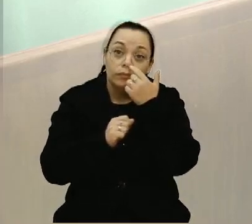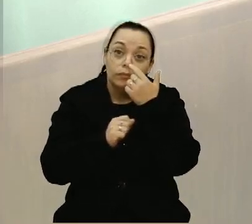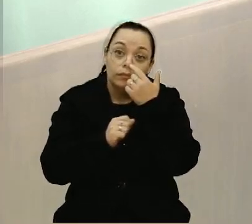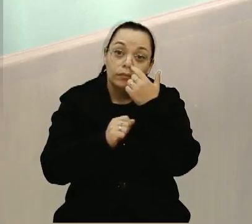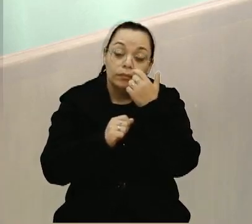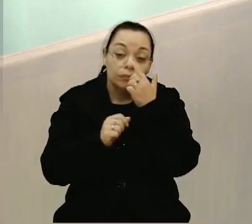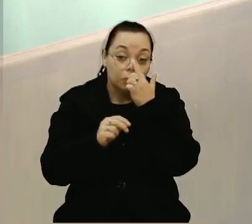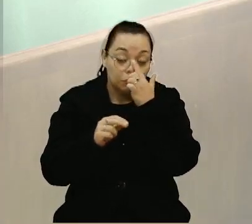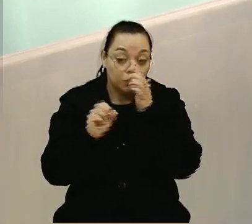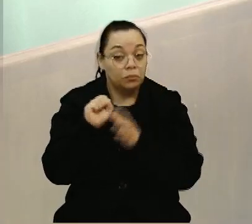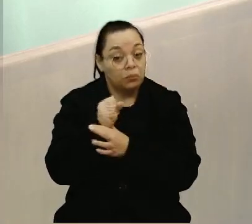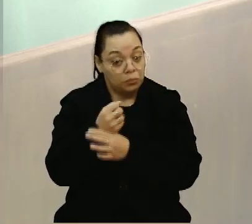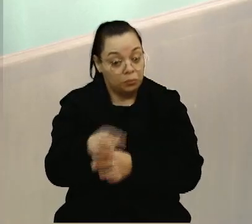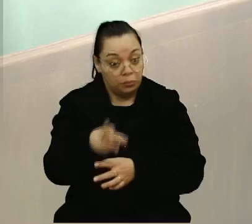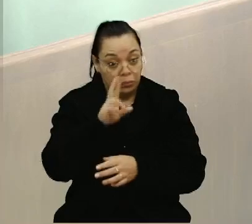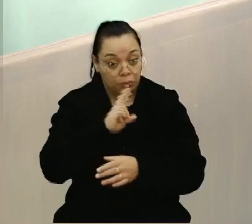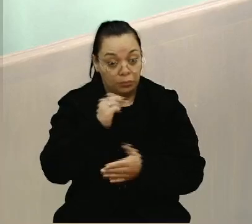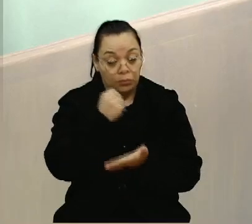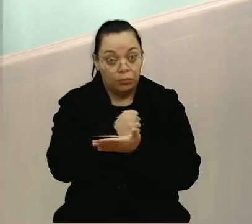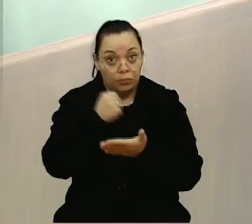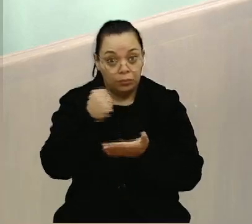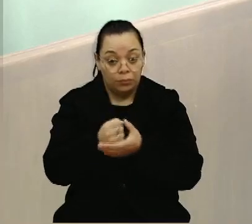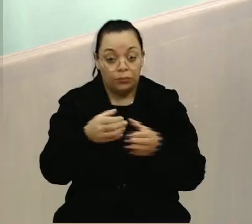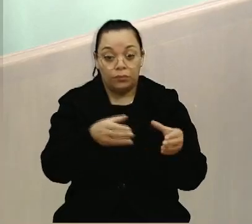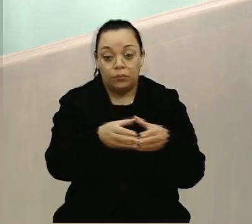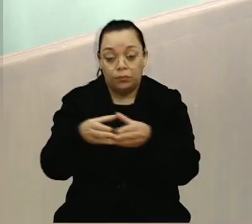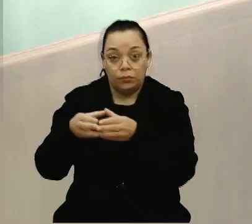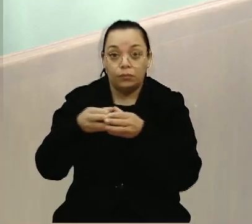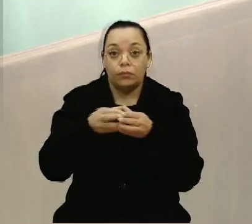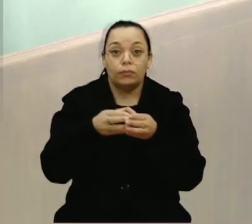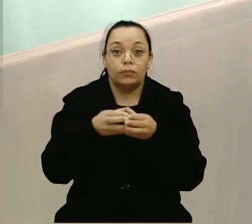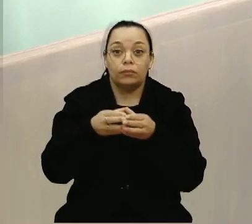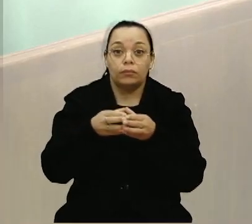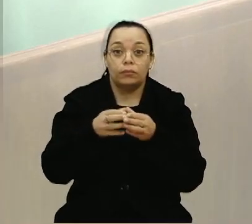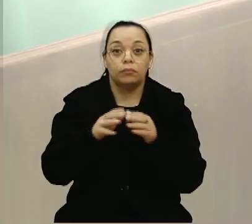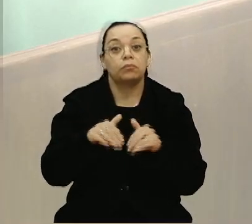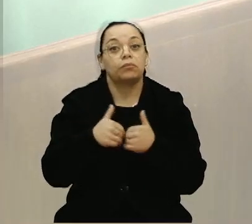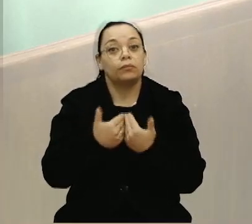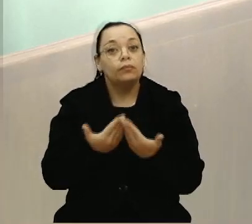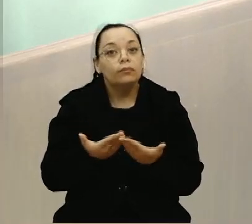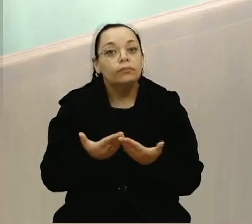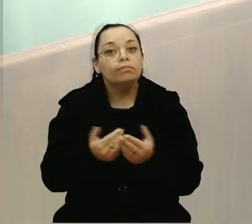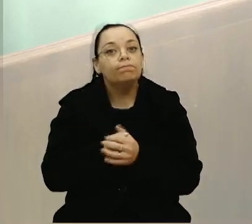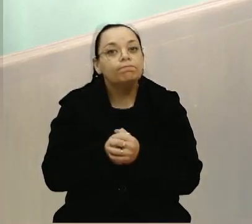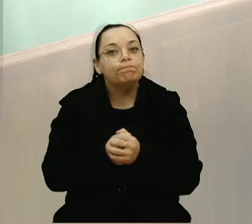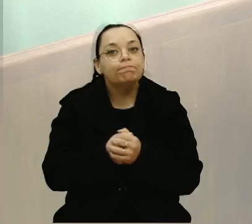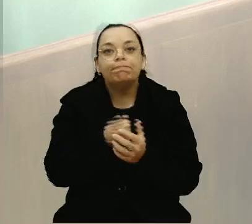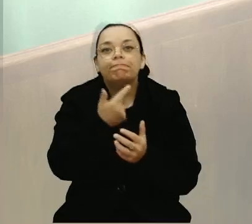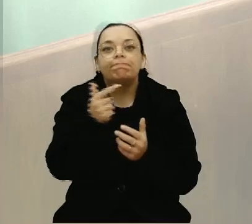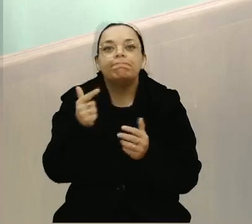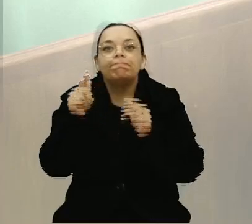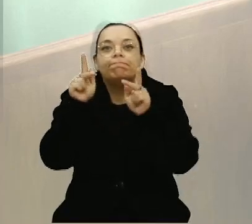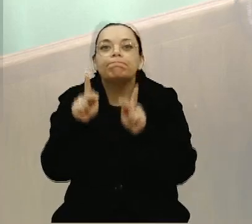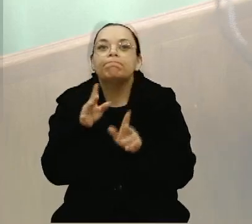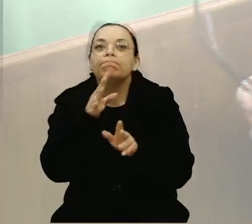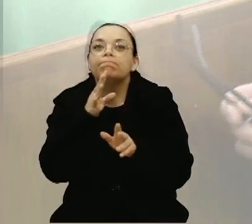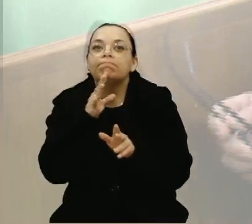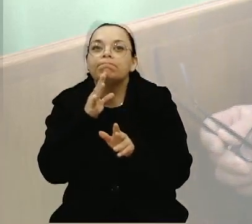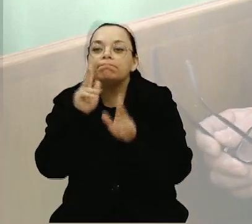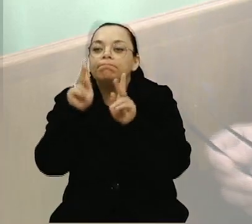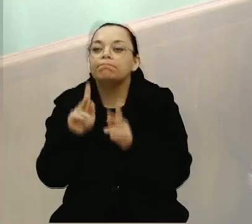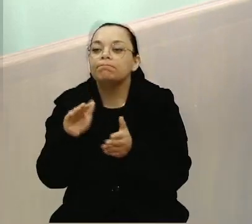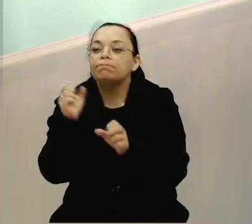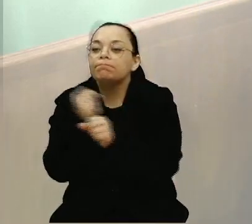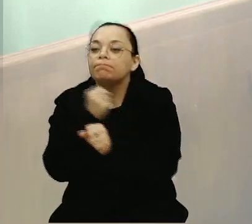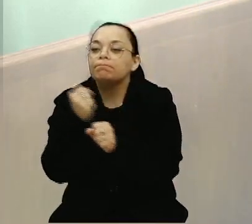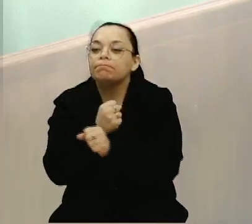Ela me garantiu que estão contratando equipes. Então, não tem ninguém que conheça mais a Secretaria de